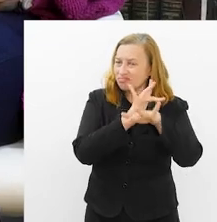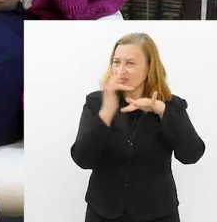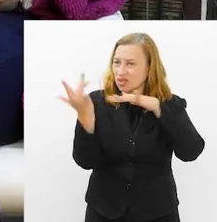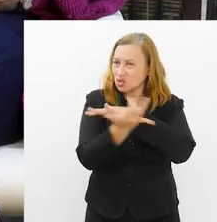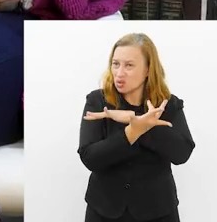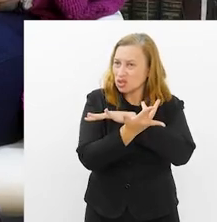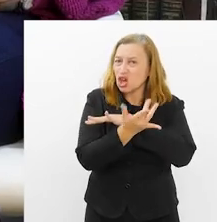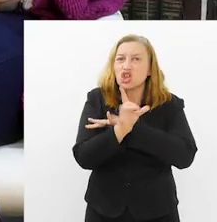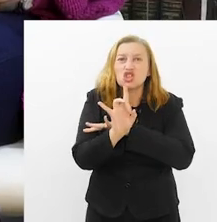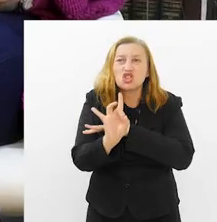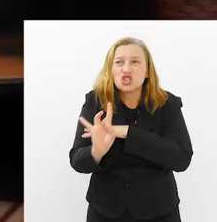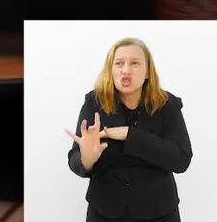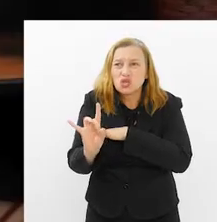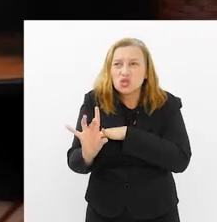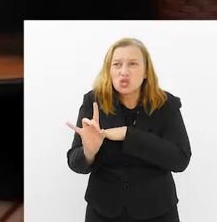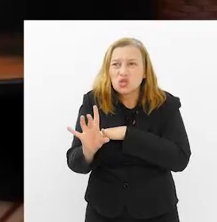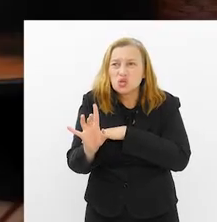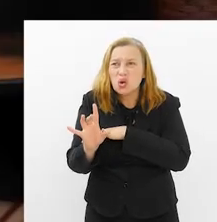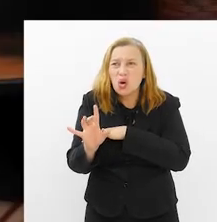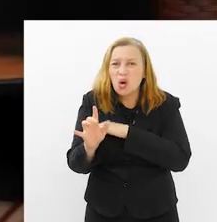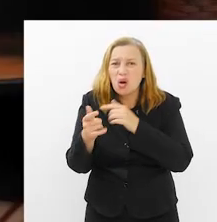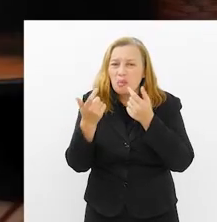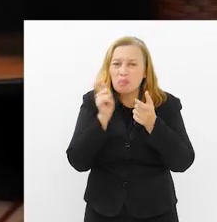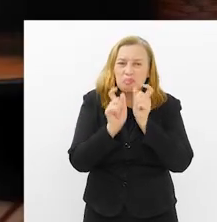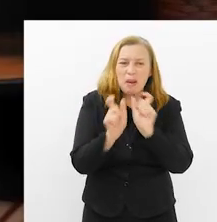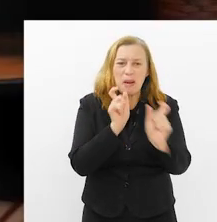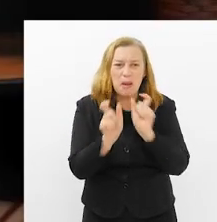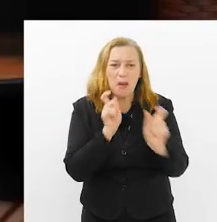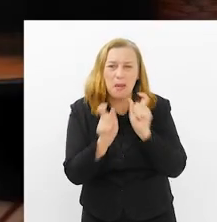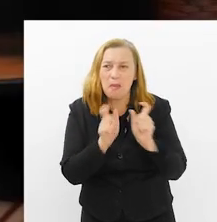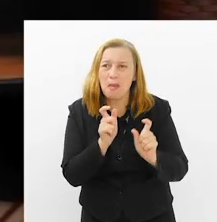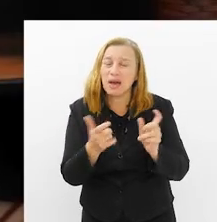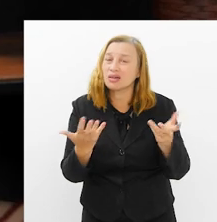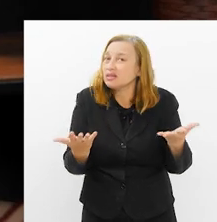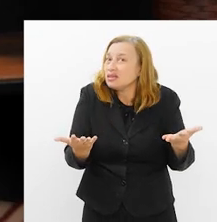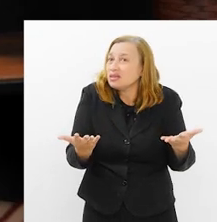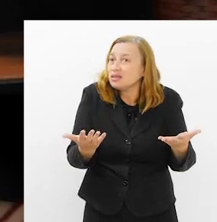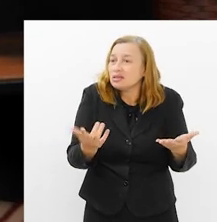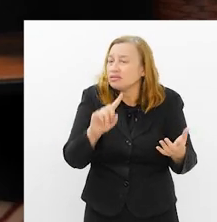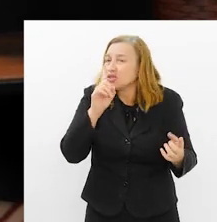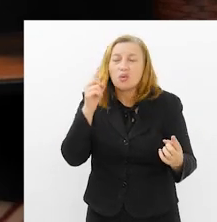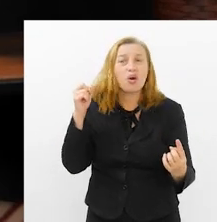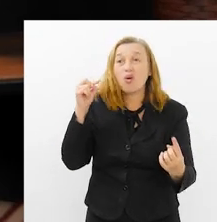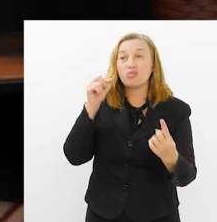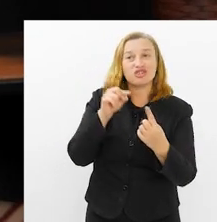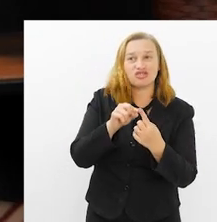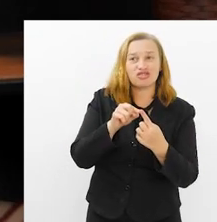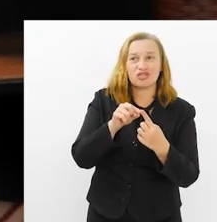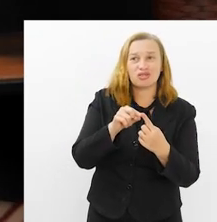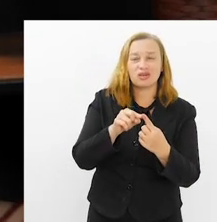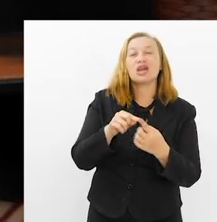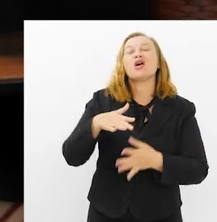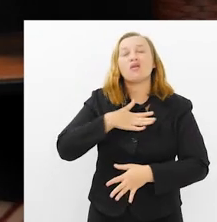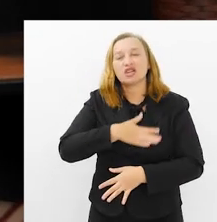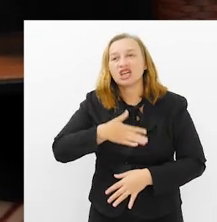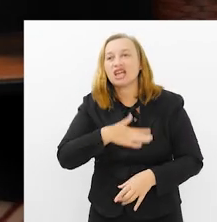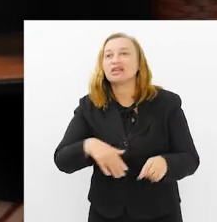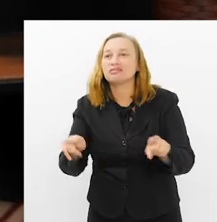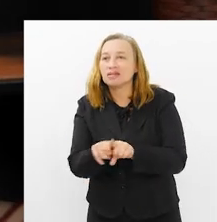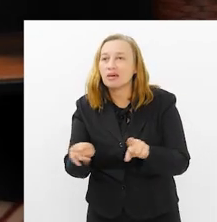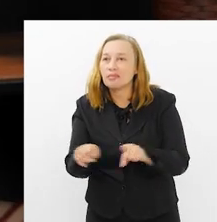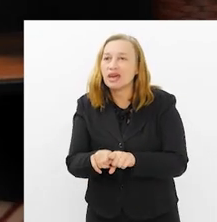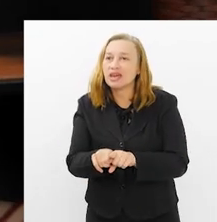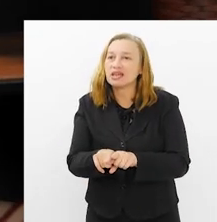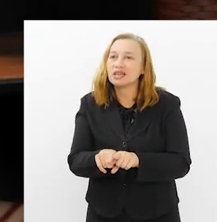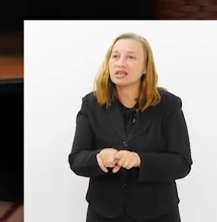numa página, né? Só para destilar o ódio, que não é o objetivo. E